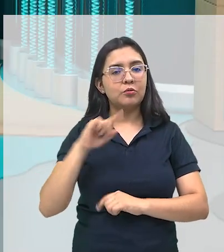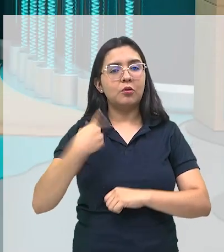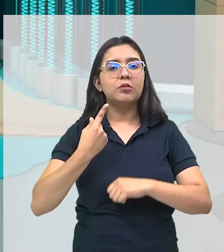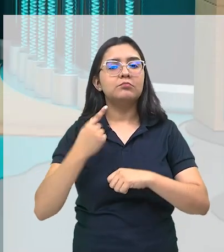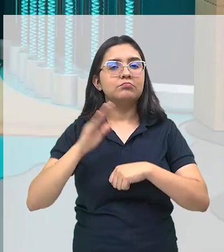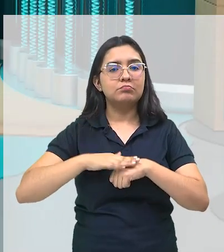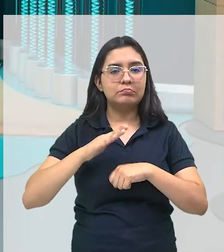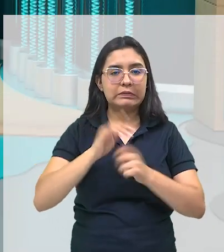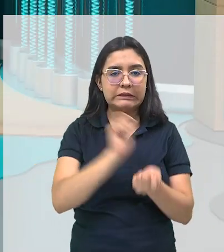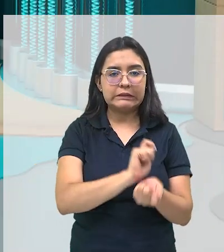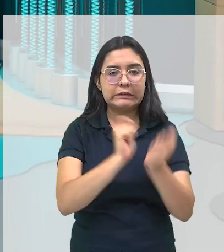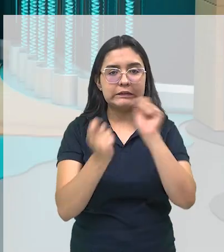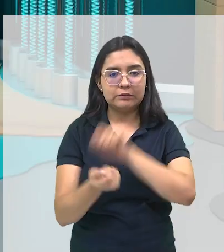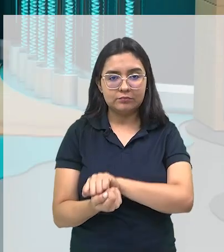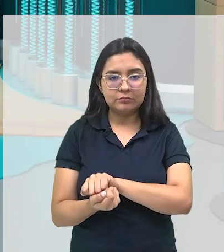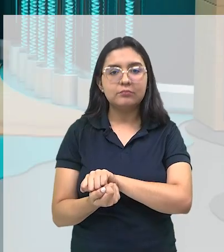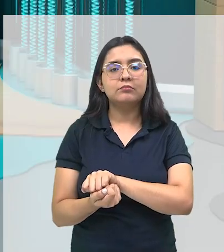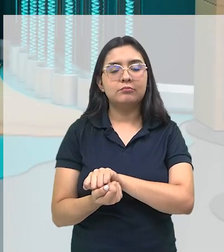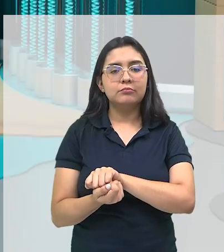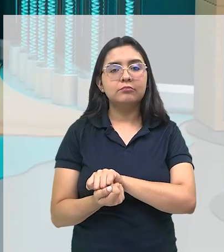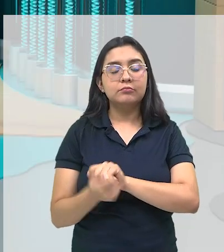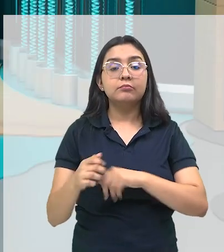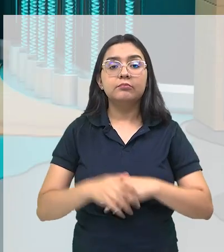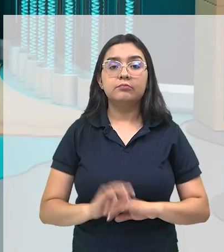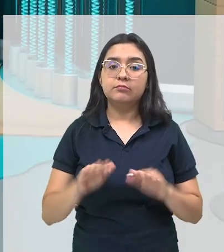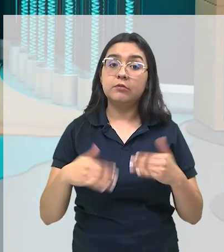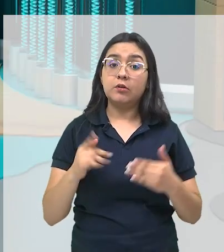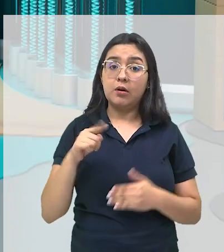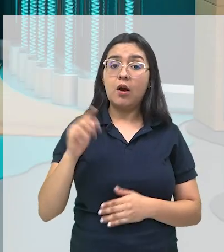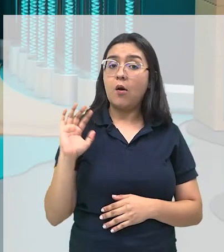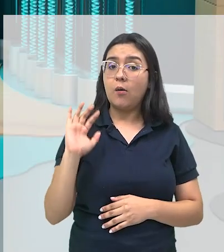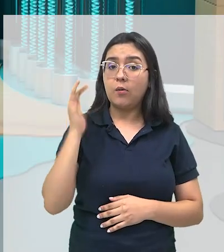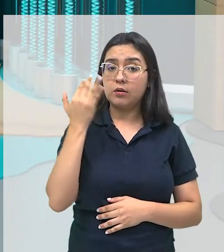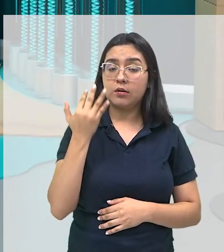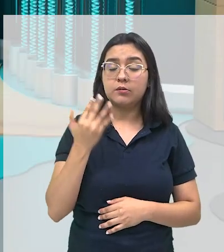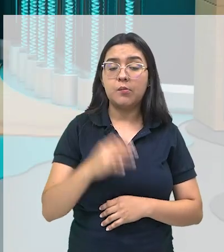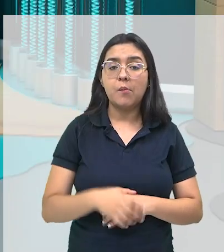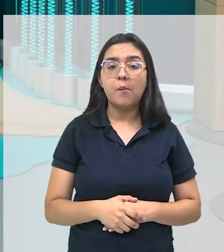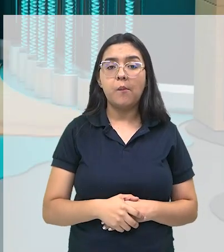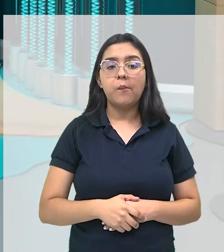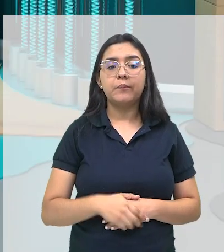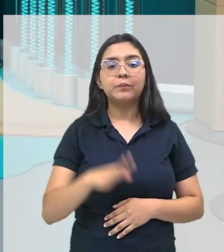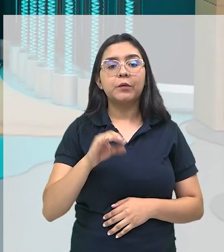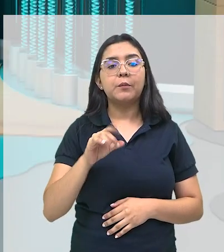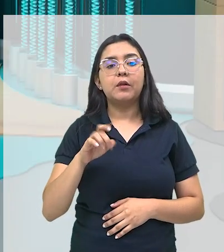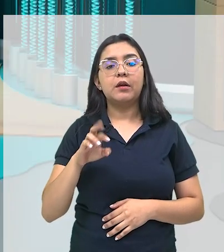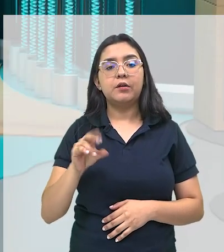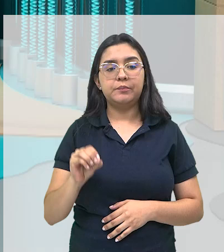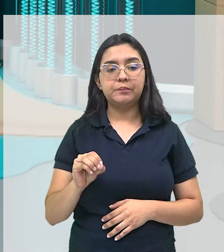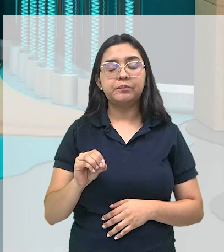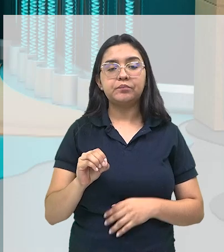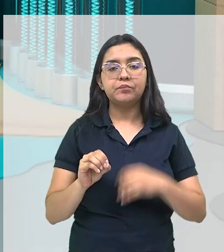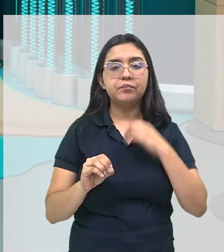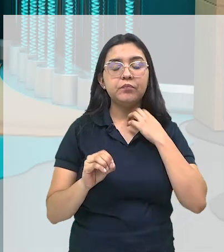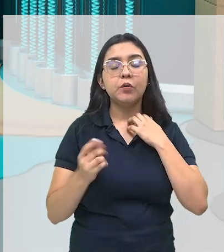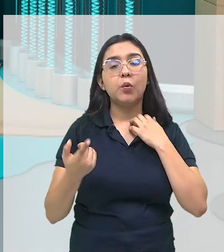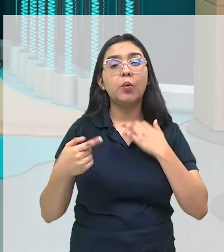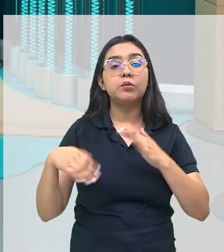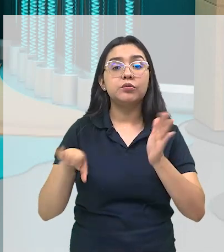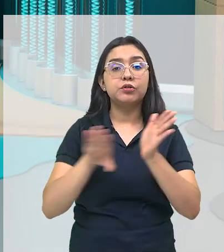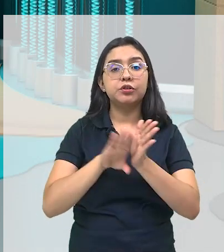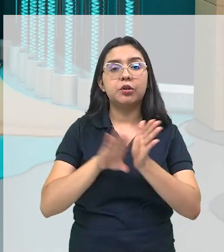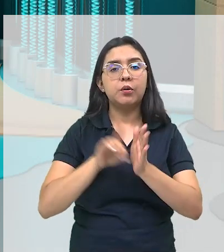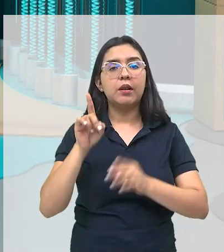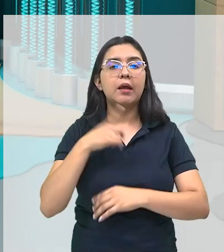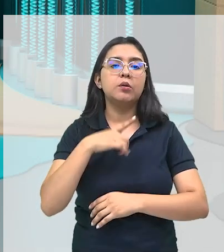questão de colocar o nosso próprio tempero, né? E foi isso que aconteceu com o bolero. Ele, quando chegou lá